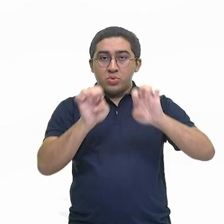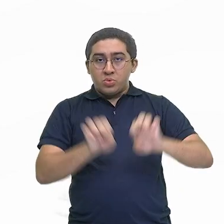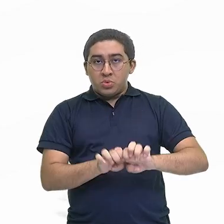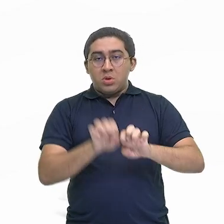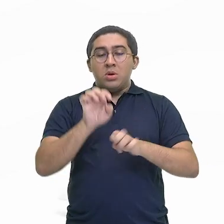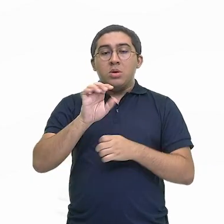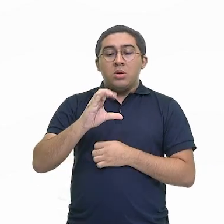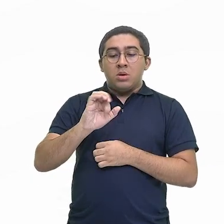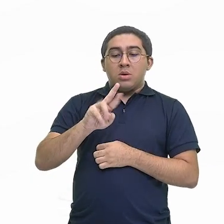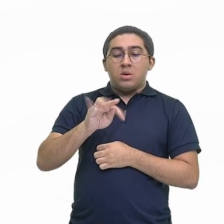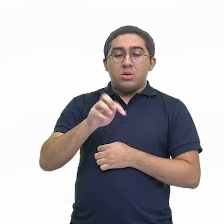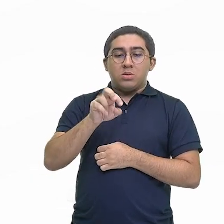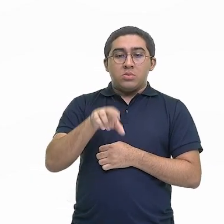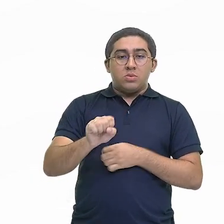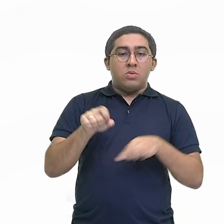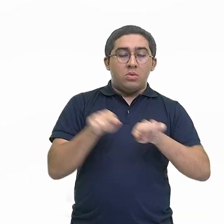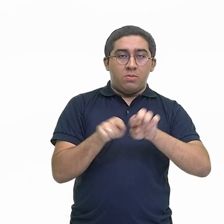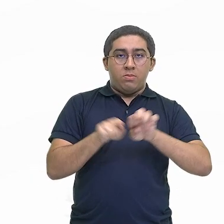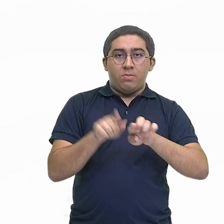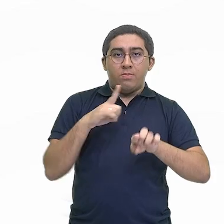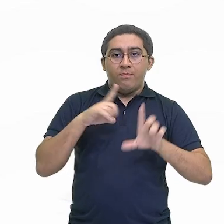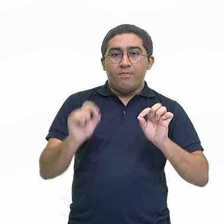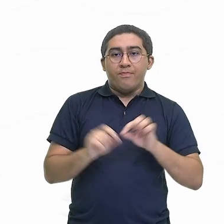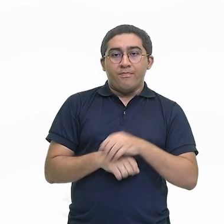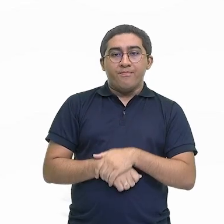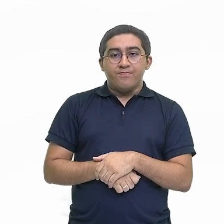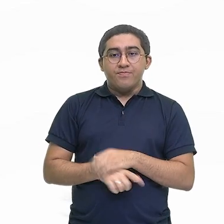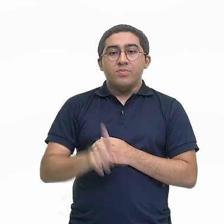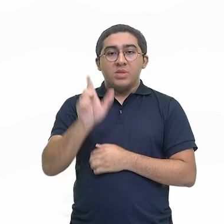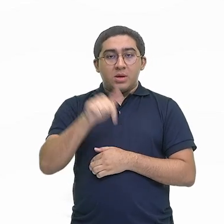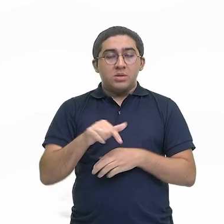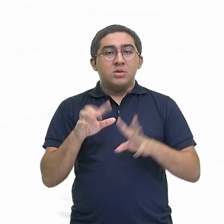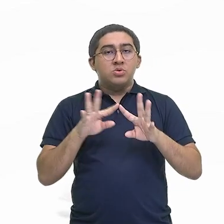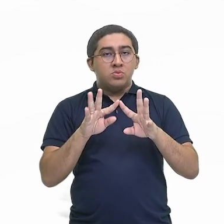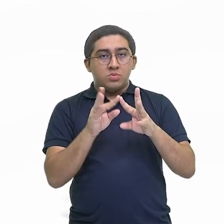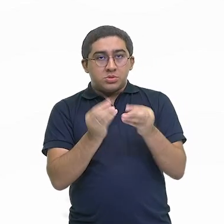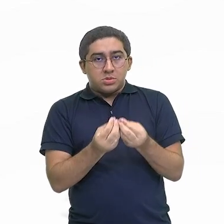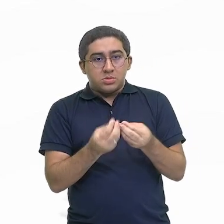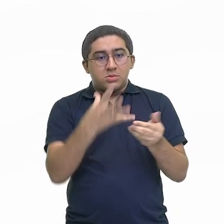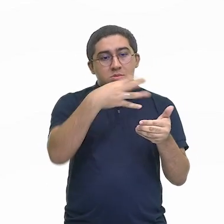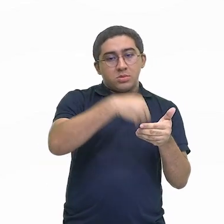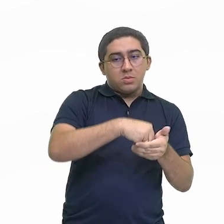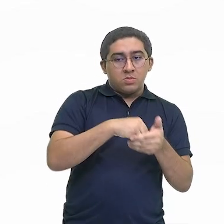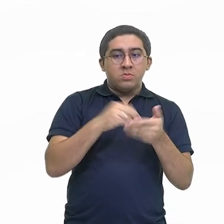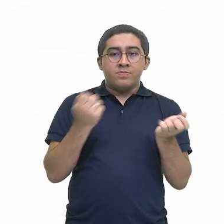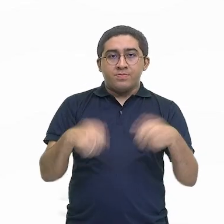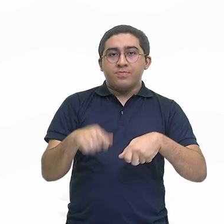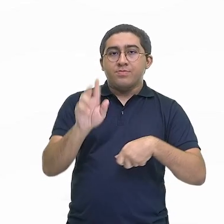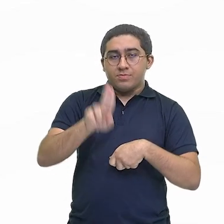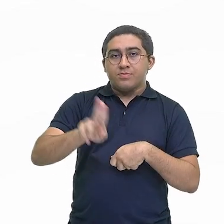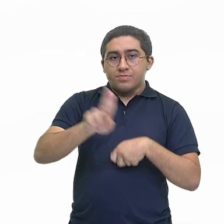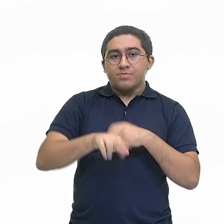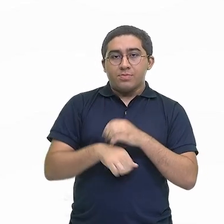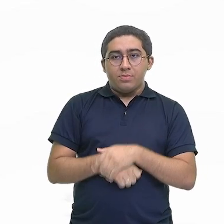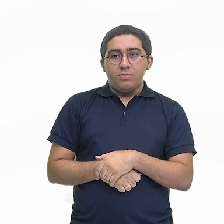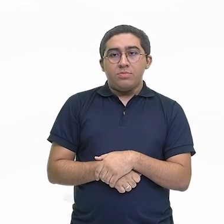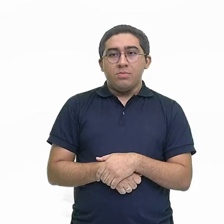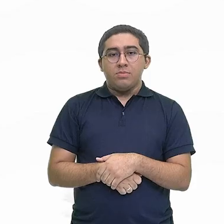é nelas onde está presente essas jazidas que são utilizadas exatamente para isso, né?